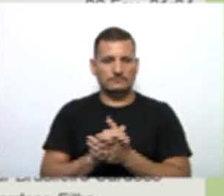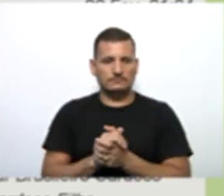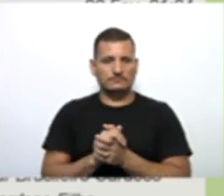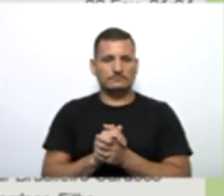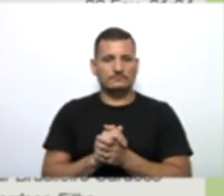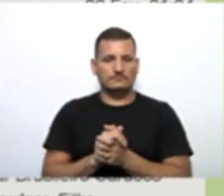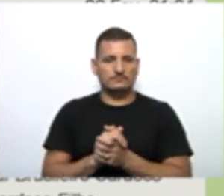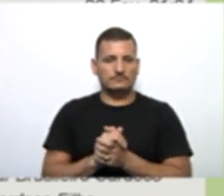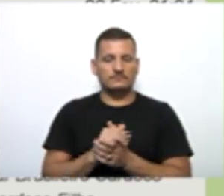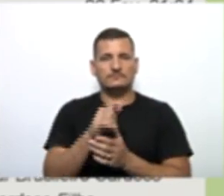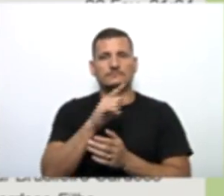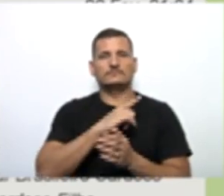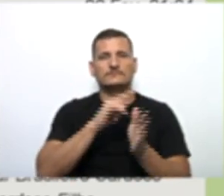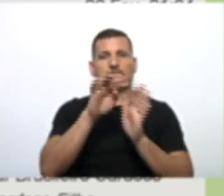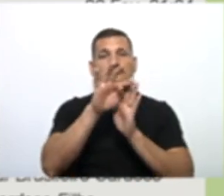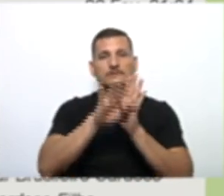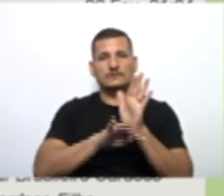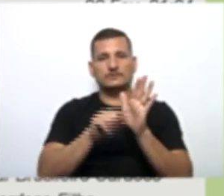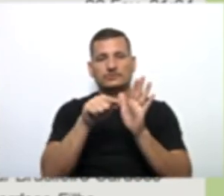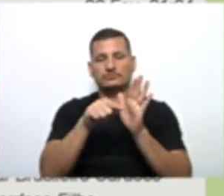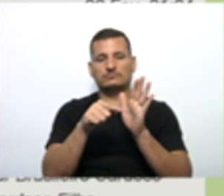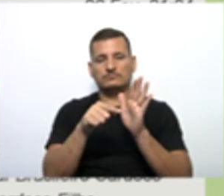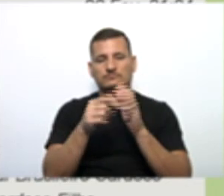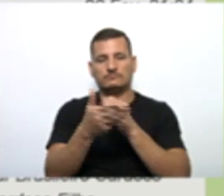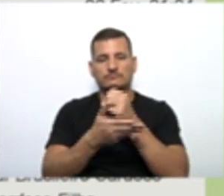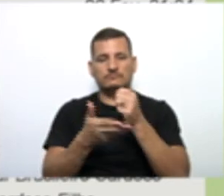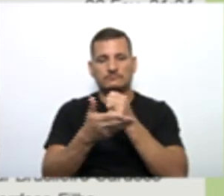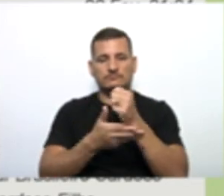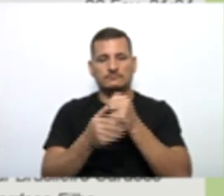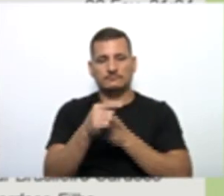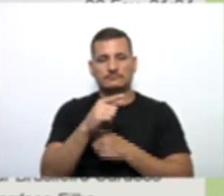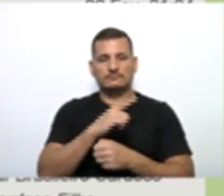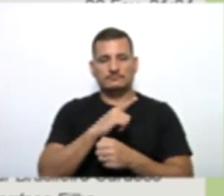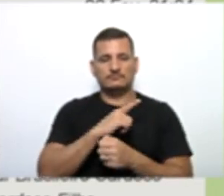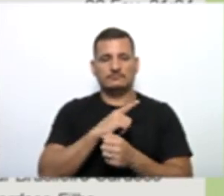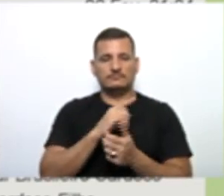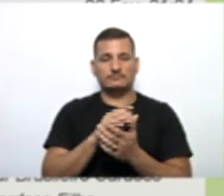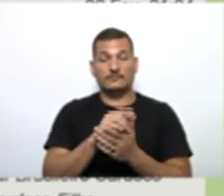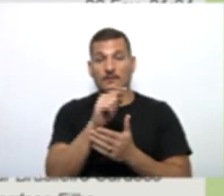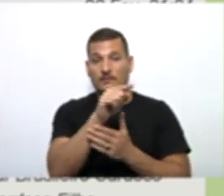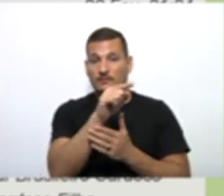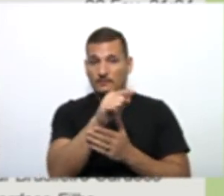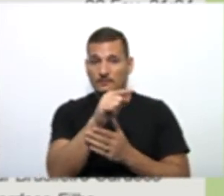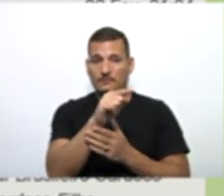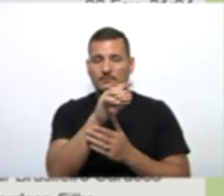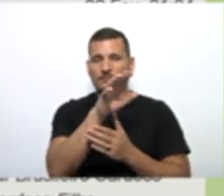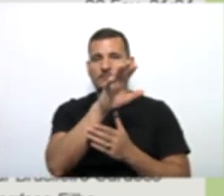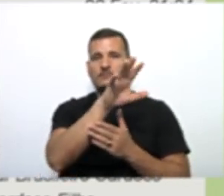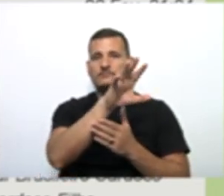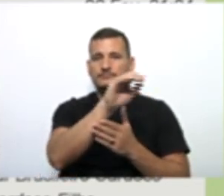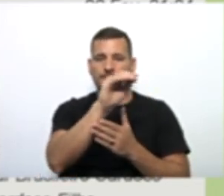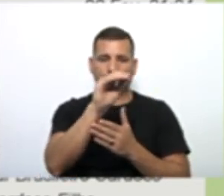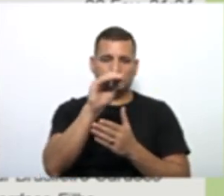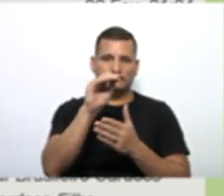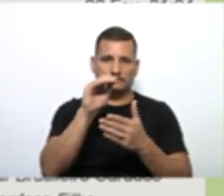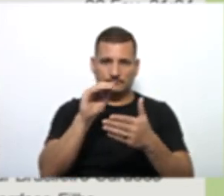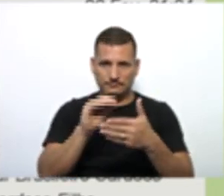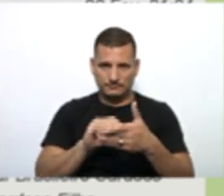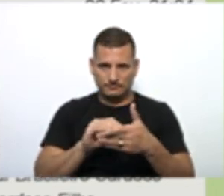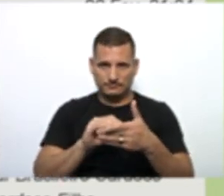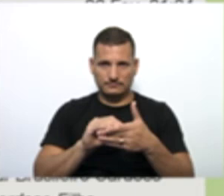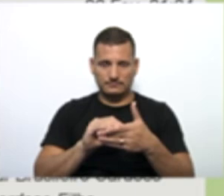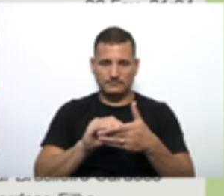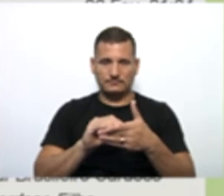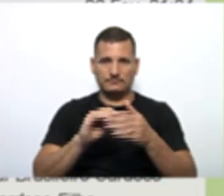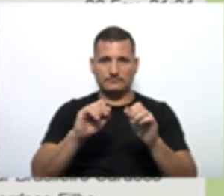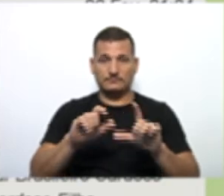aqui, ó, texto base. Vejam que está em doc. Então, você vai pegar esse arquivo, texto base, vai baixar